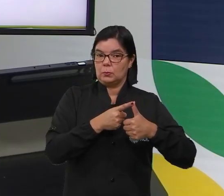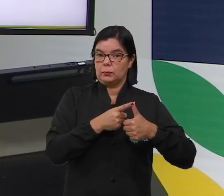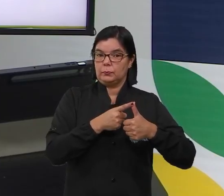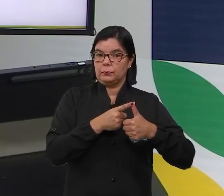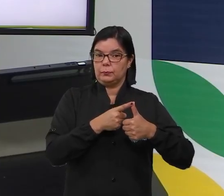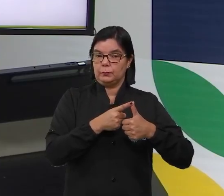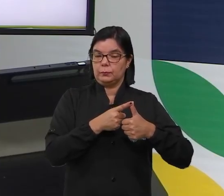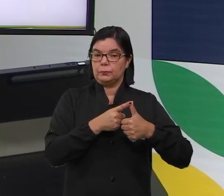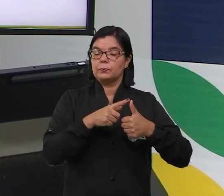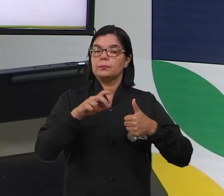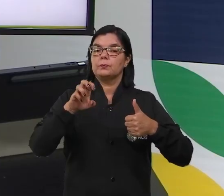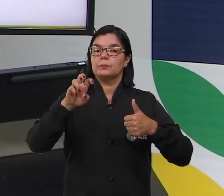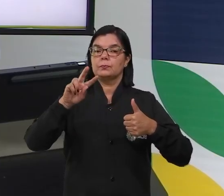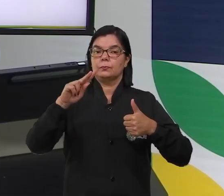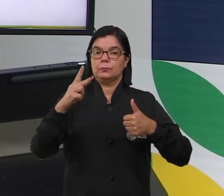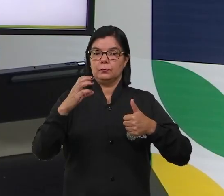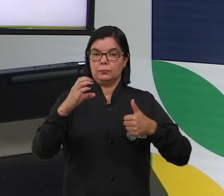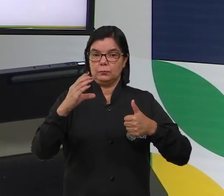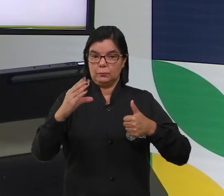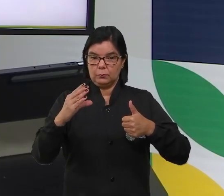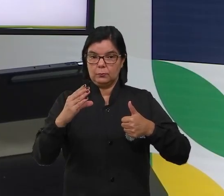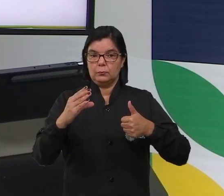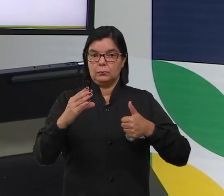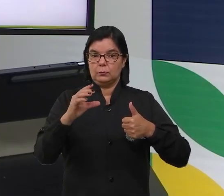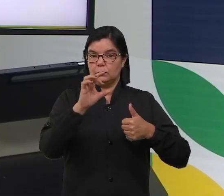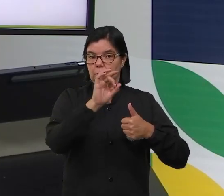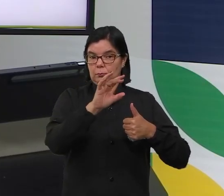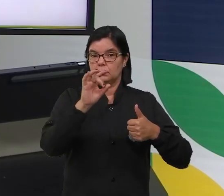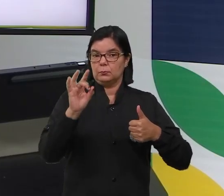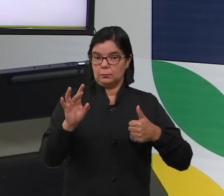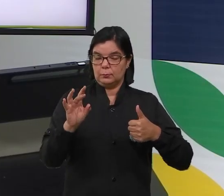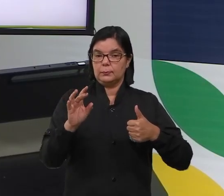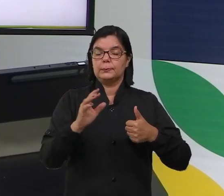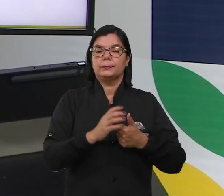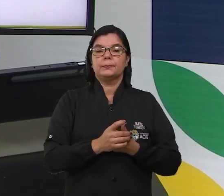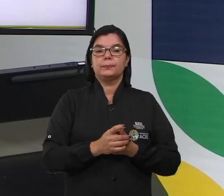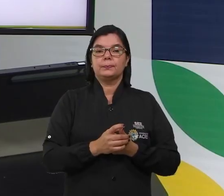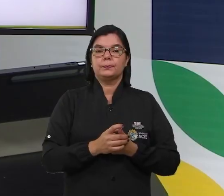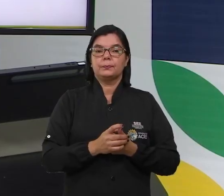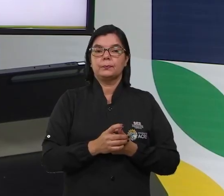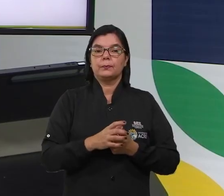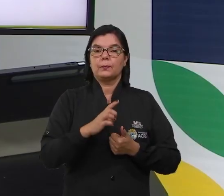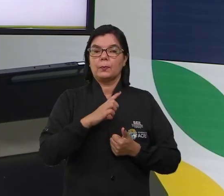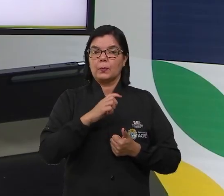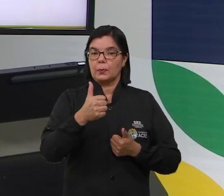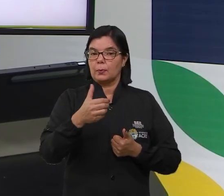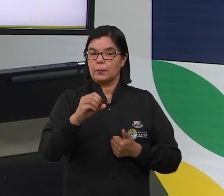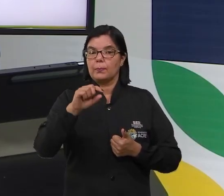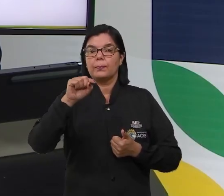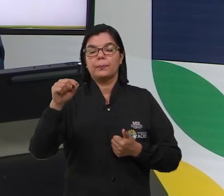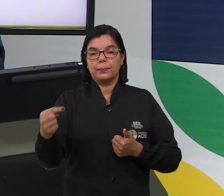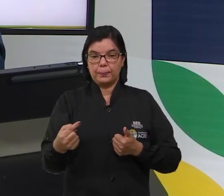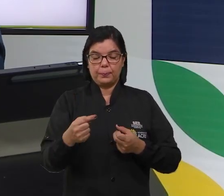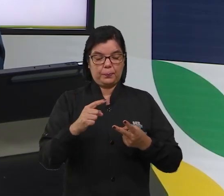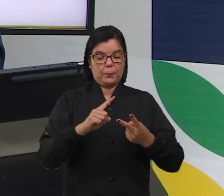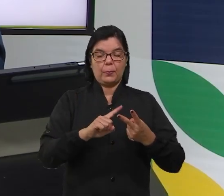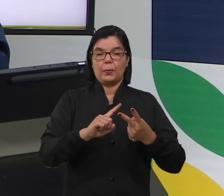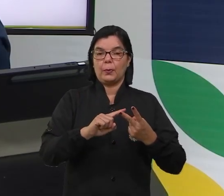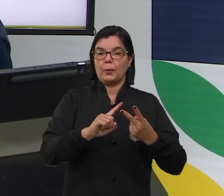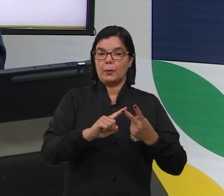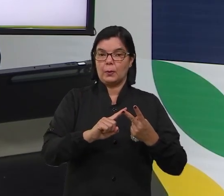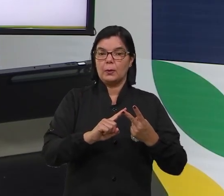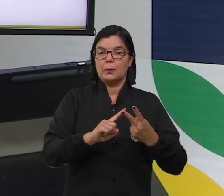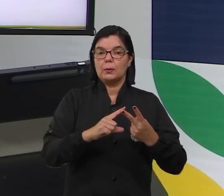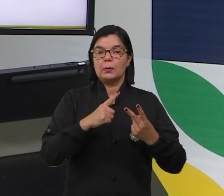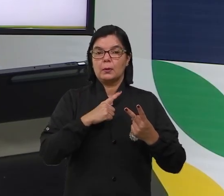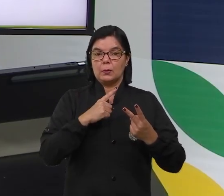em hectares, e eu sei que cada hectare é equivalente a 10.000 metros quadrados, e o segundo